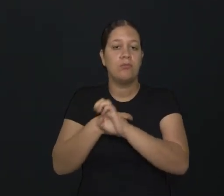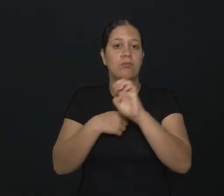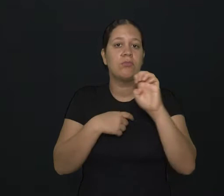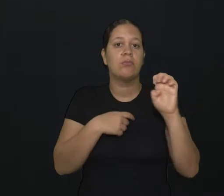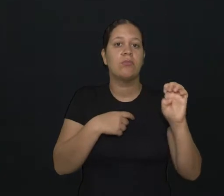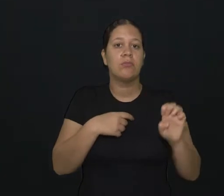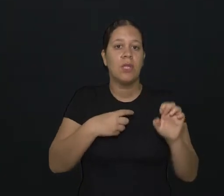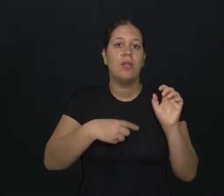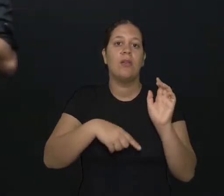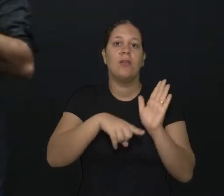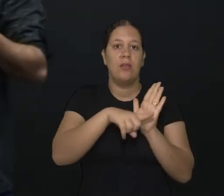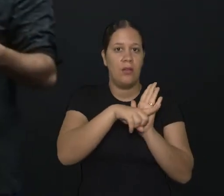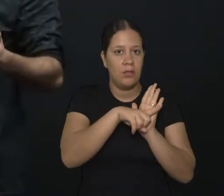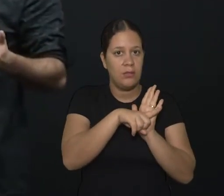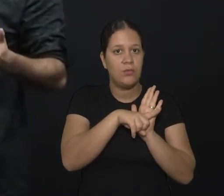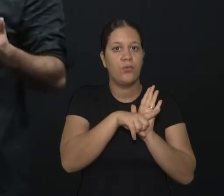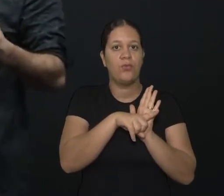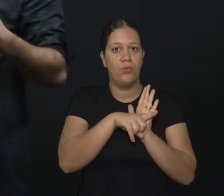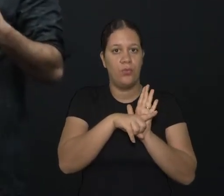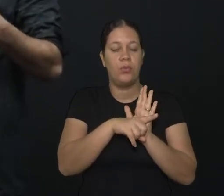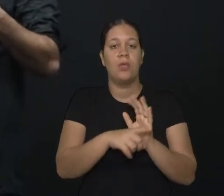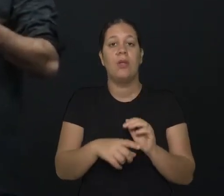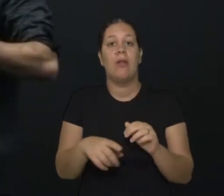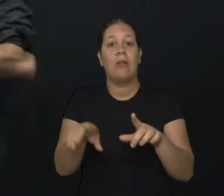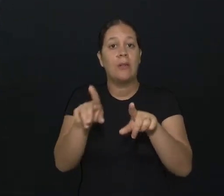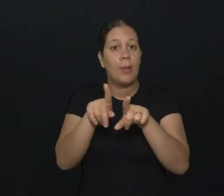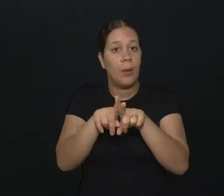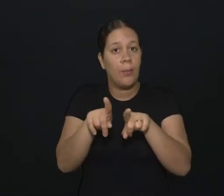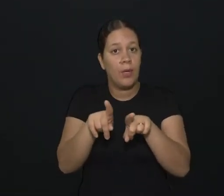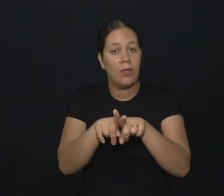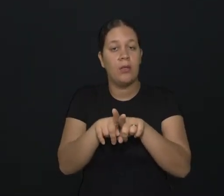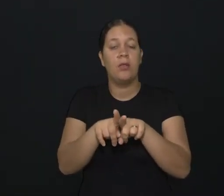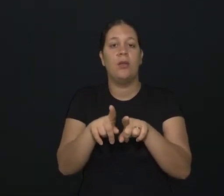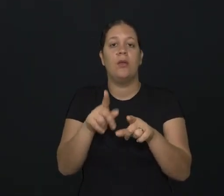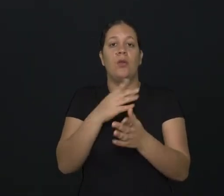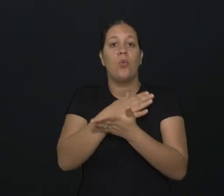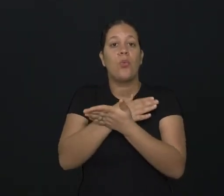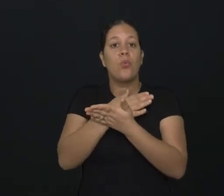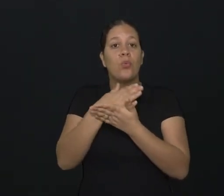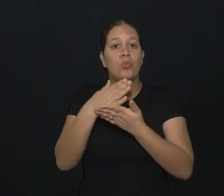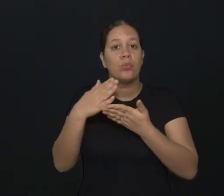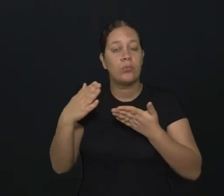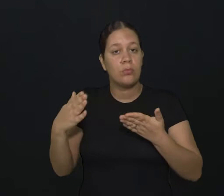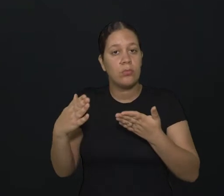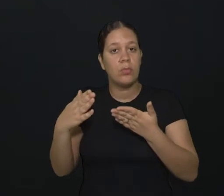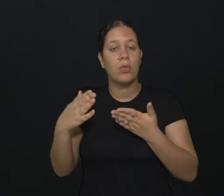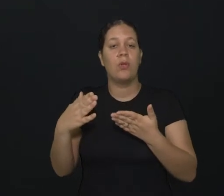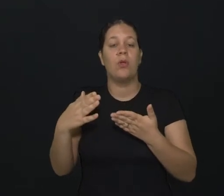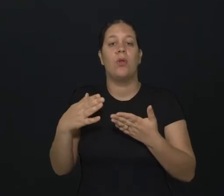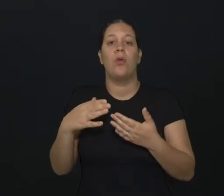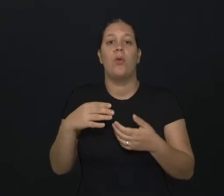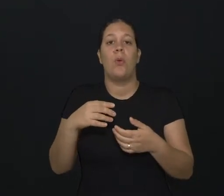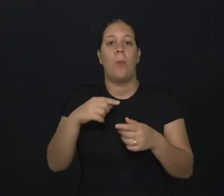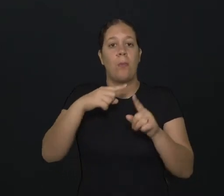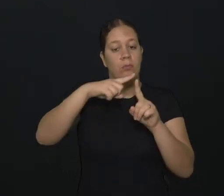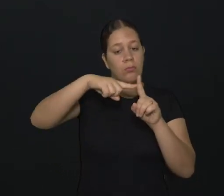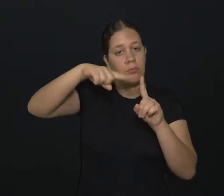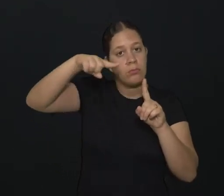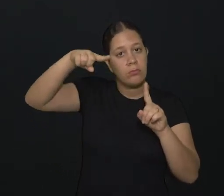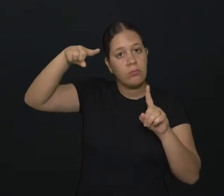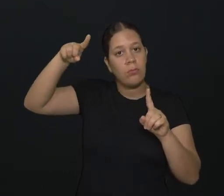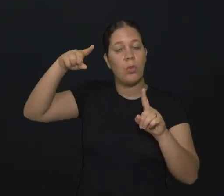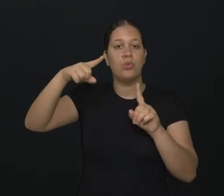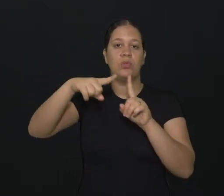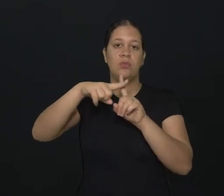eu ando para a esquerda são valores negativos. Assim como também, a partir da origem, se eu subo, eu tenho então